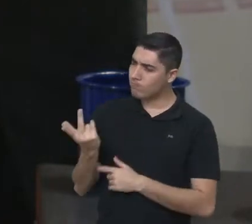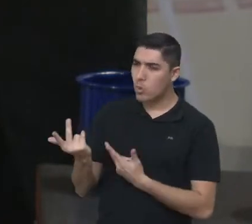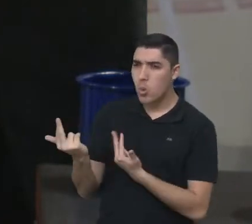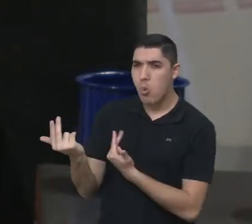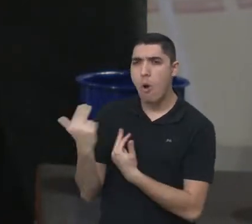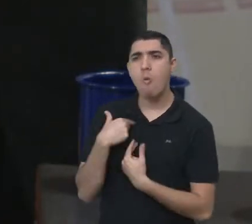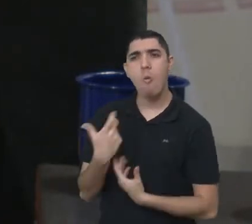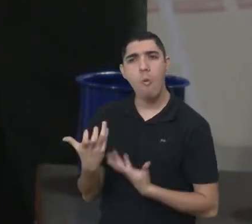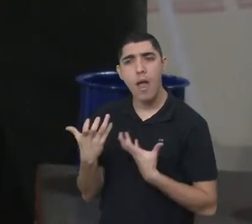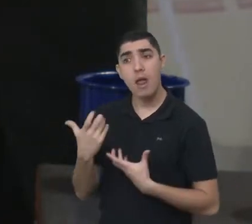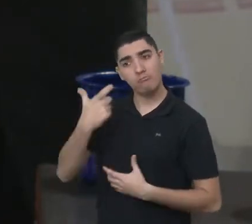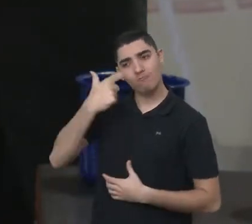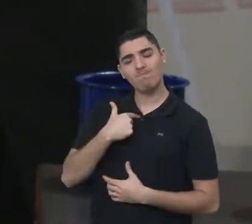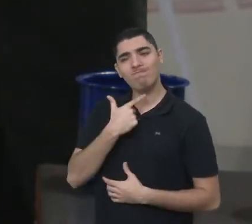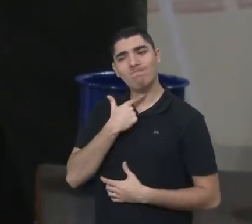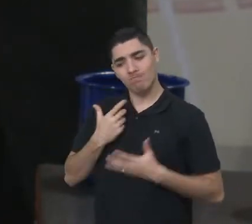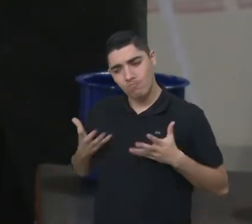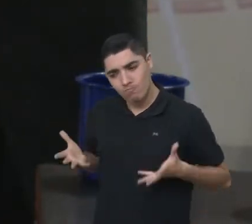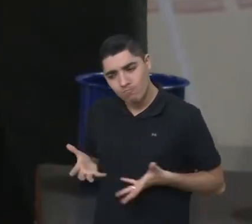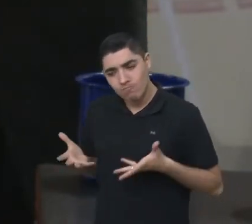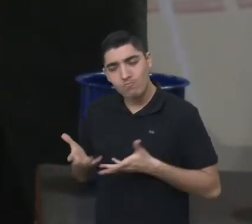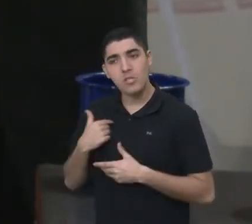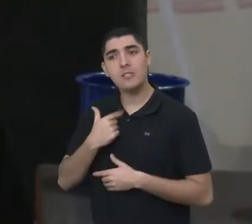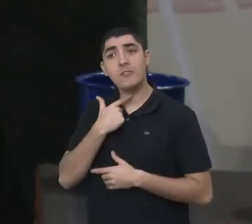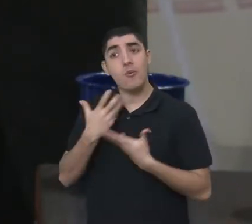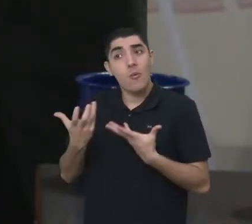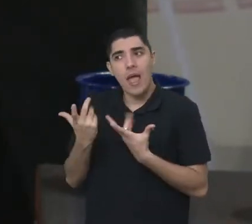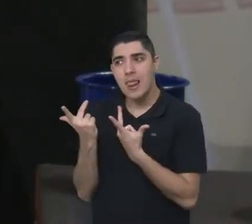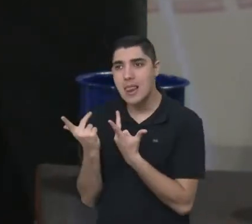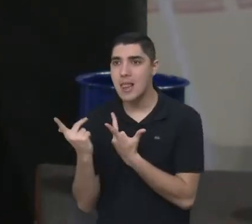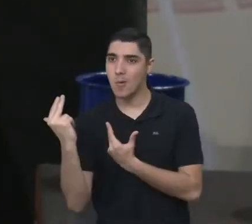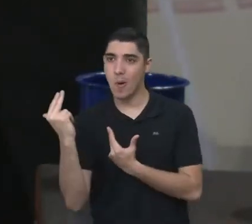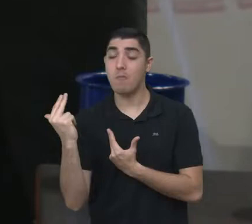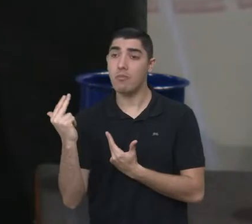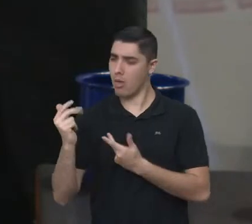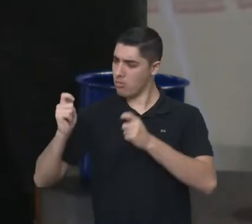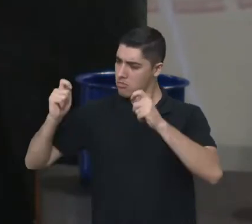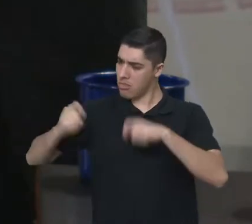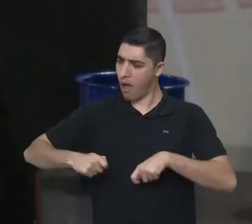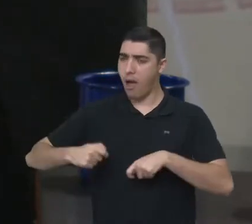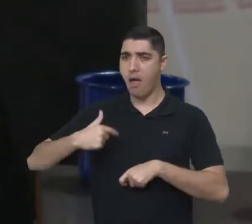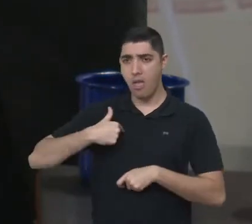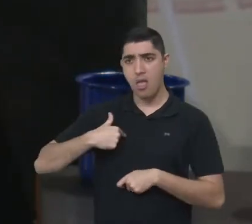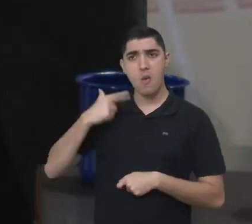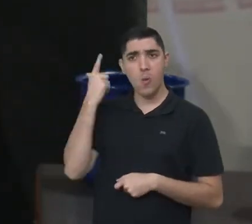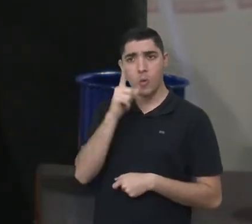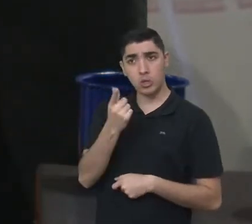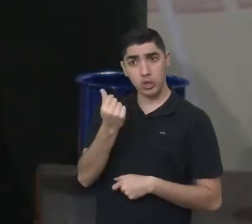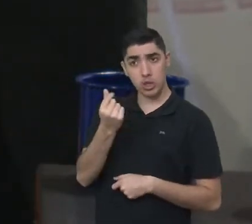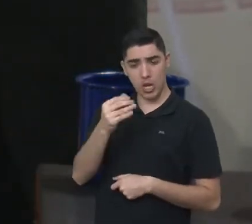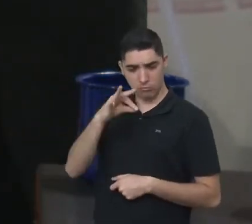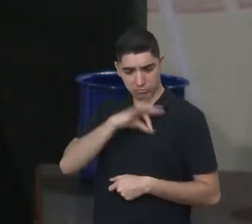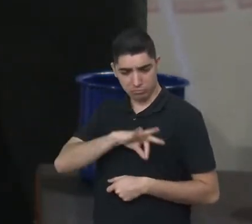assim, para minha carreira, assim, sabe? Comecei a enxergar que sim, é possível você ganhar